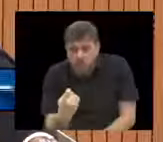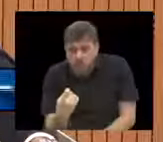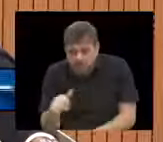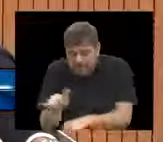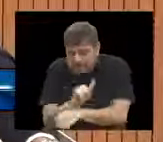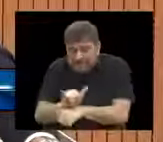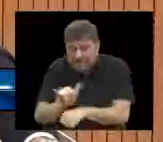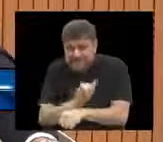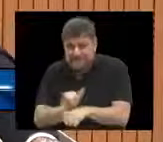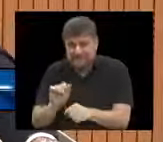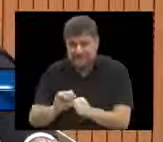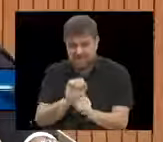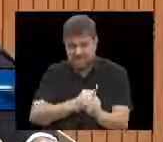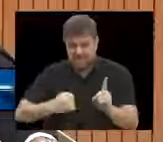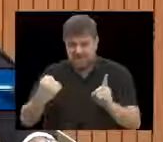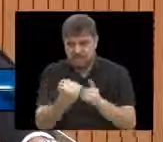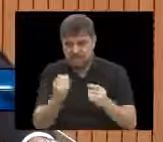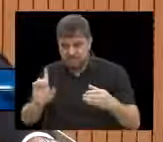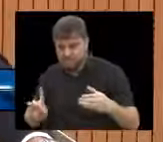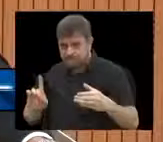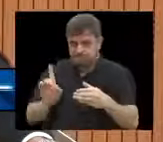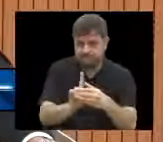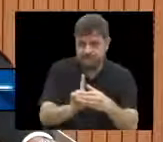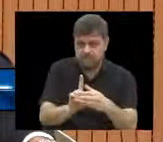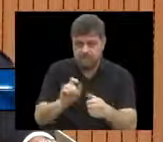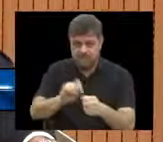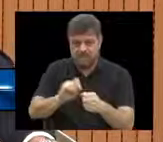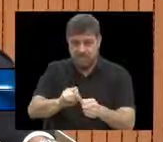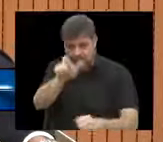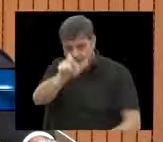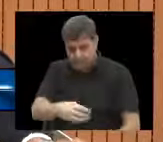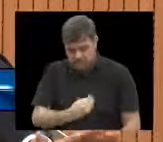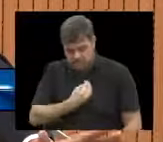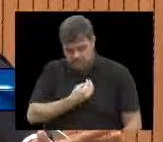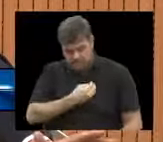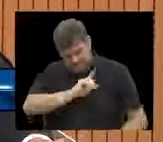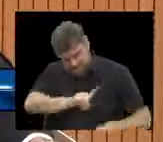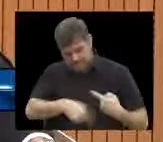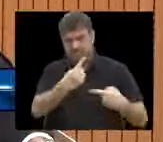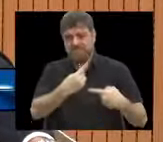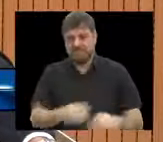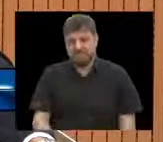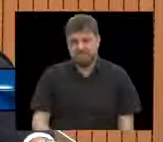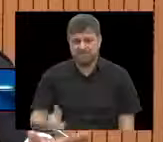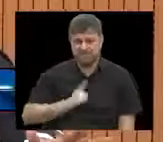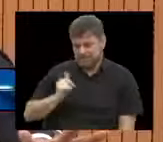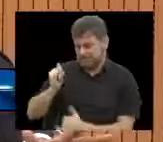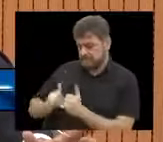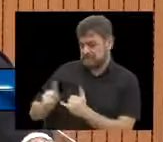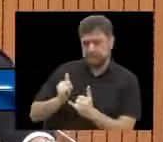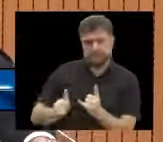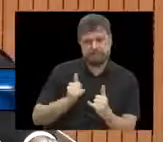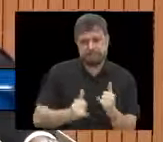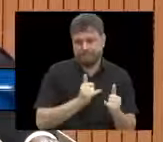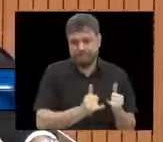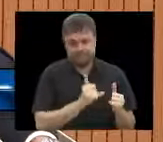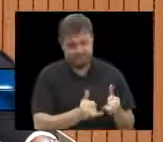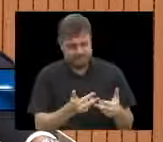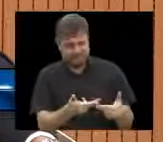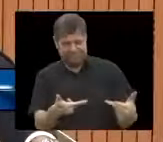de inserção social verdadeiramente transformadora fazer mais coisas são quase que é